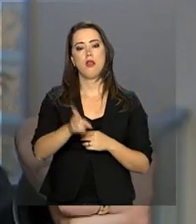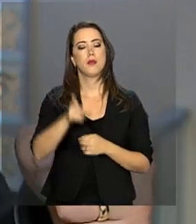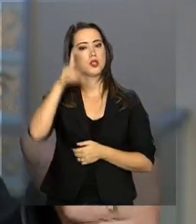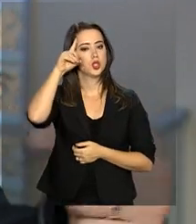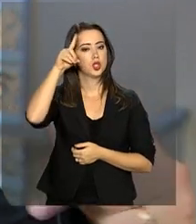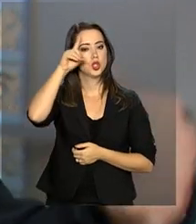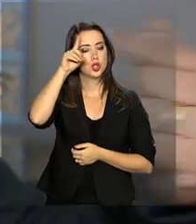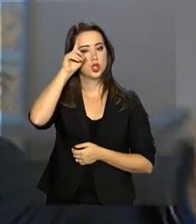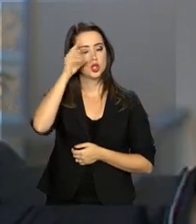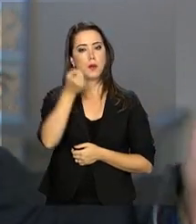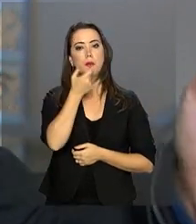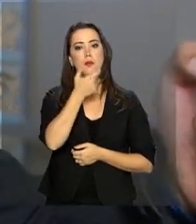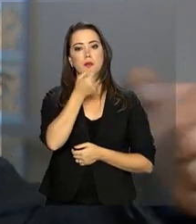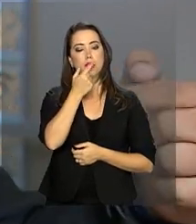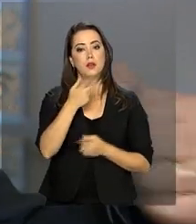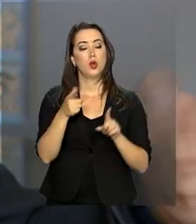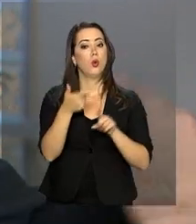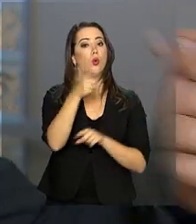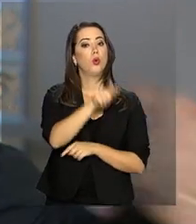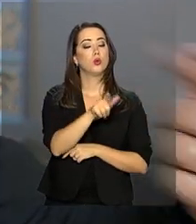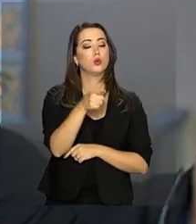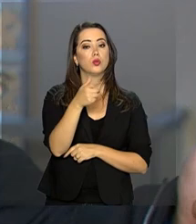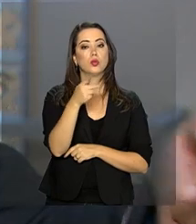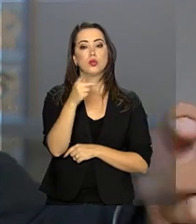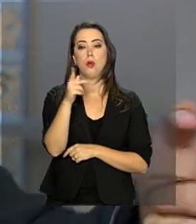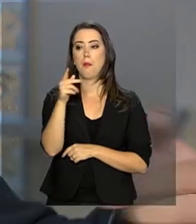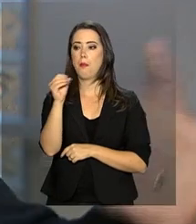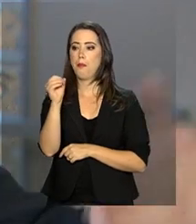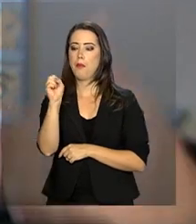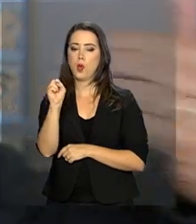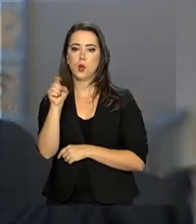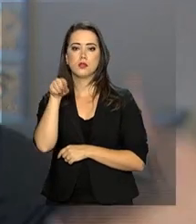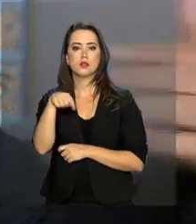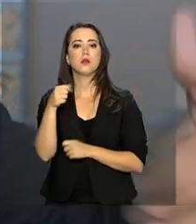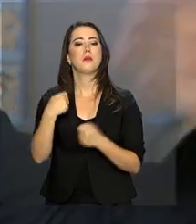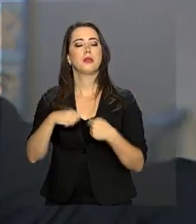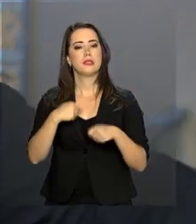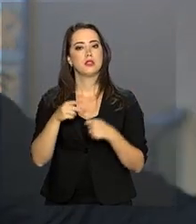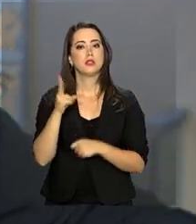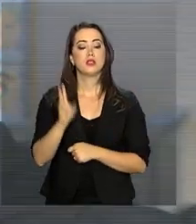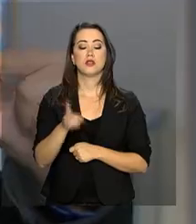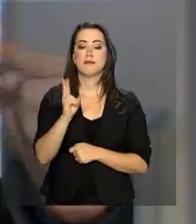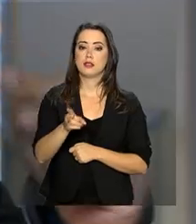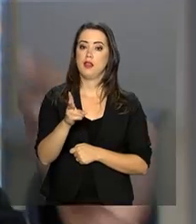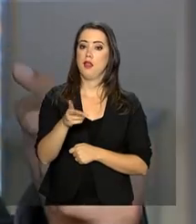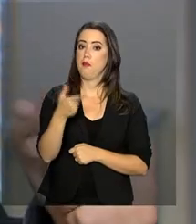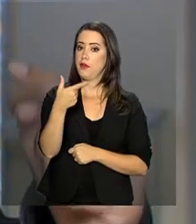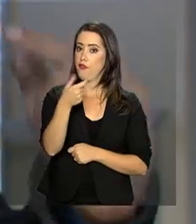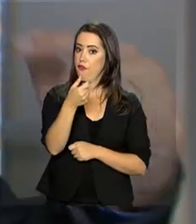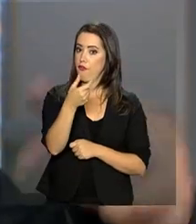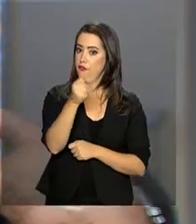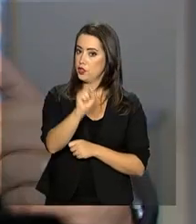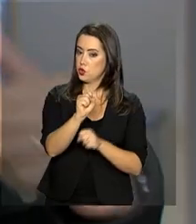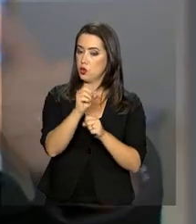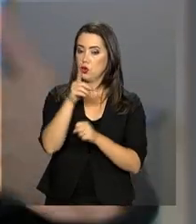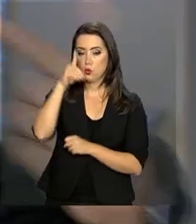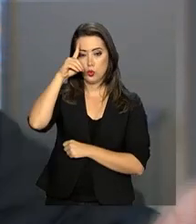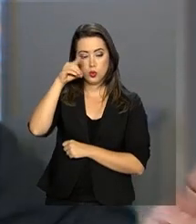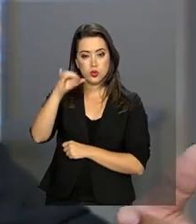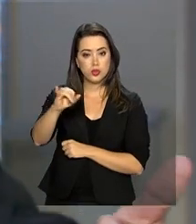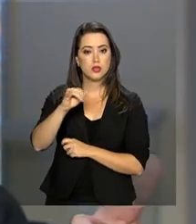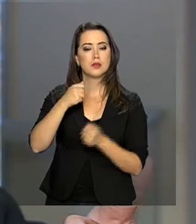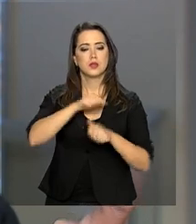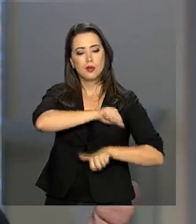todo dia. E a gente tem o PrEP, o PEP, que é pós-exposição, que você tem que tomar todo dia durante 28 dias. O que a pessoa tem que dizer é que ela tem que ter uma mudança